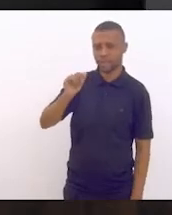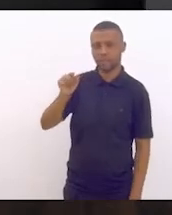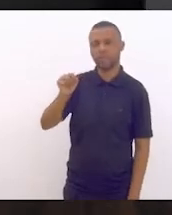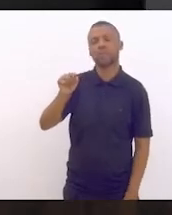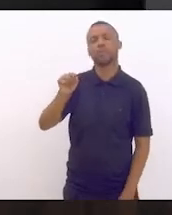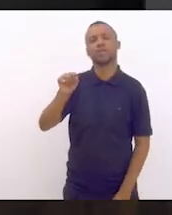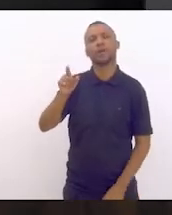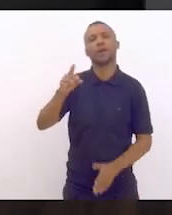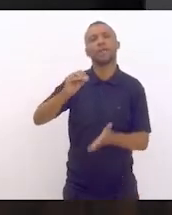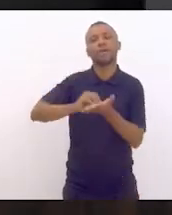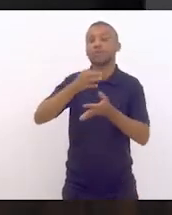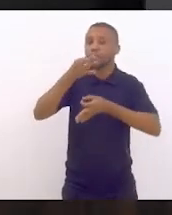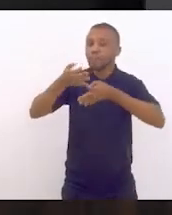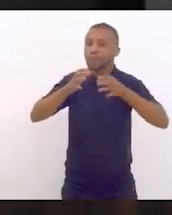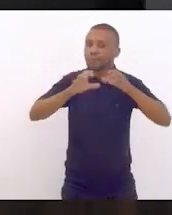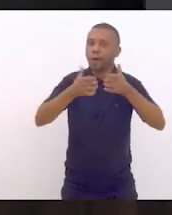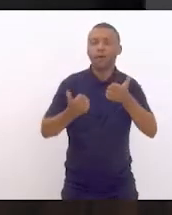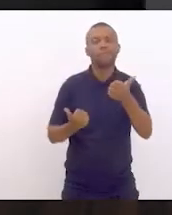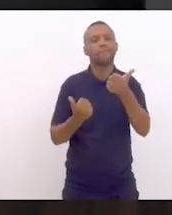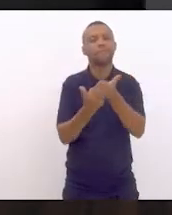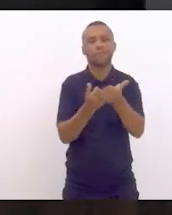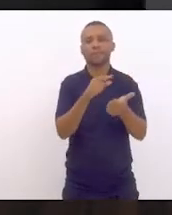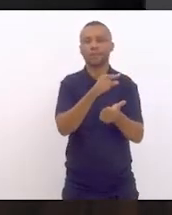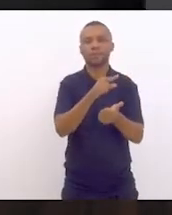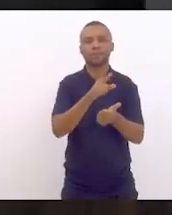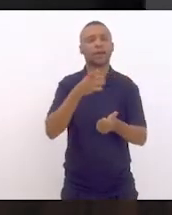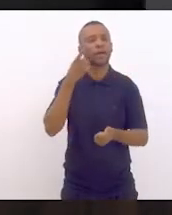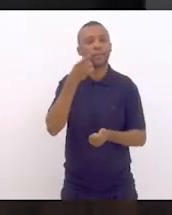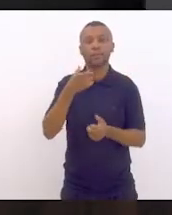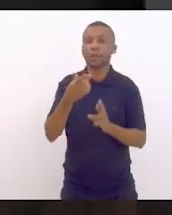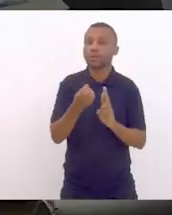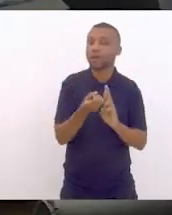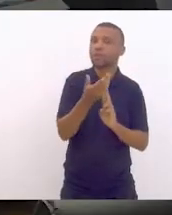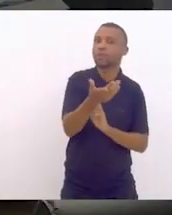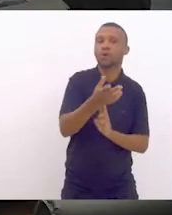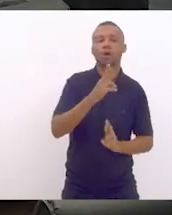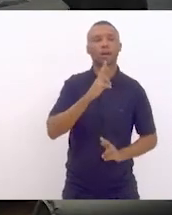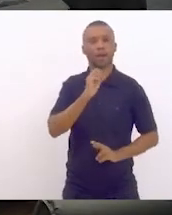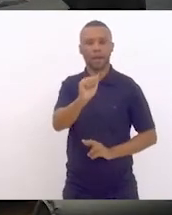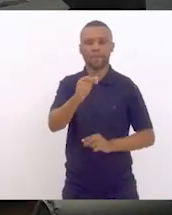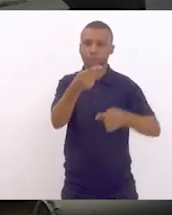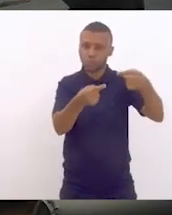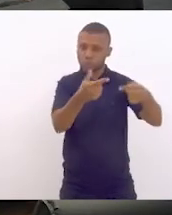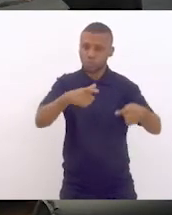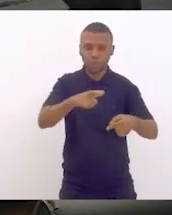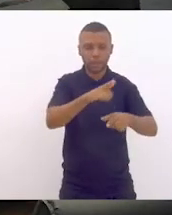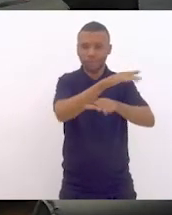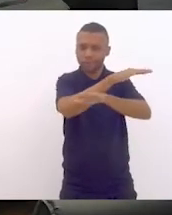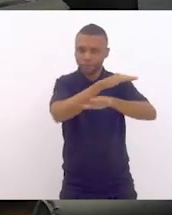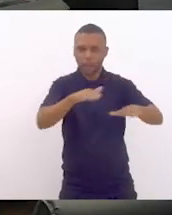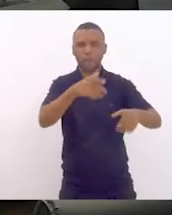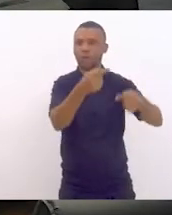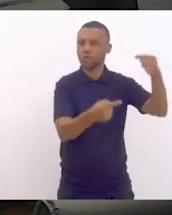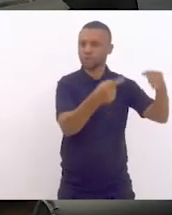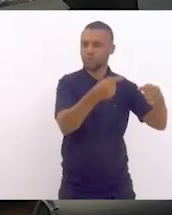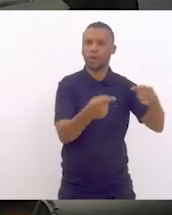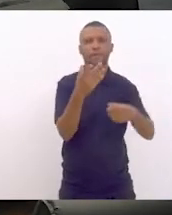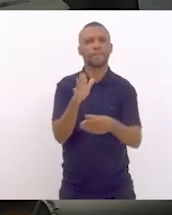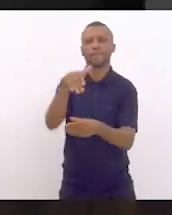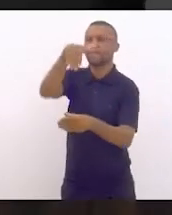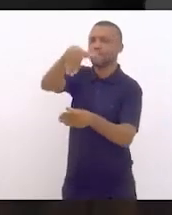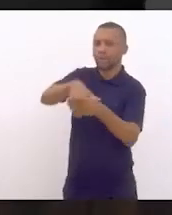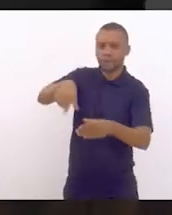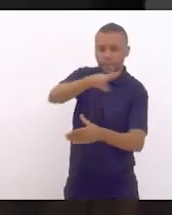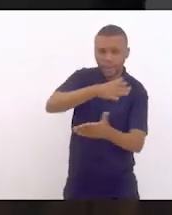Internas e Proposições Externas, favorável ao deputado Rodrigo Amorim. Em discussão, não havendo o que queira discutir, encerrada a discussão, em votação, se